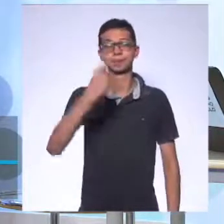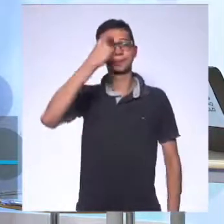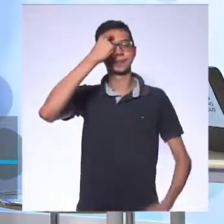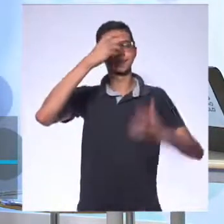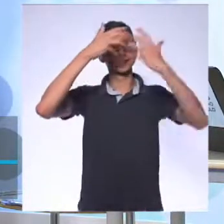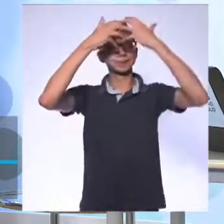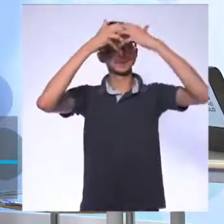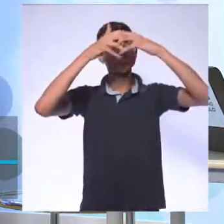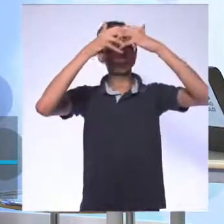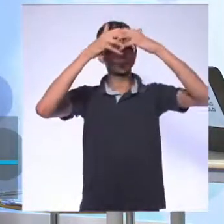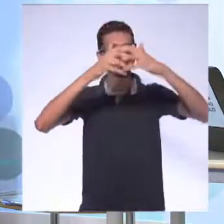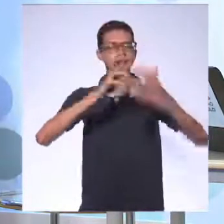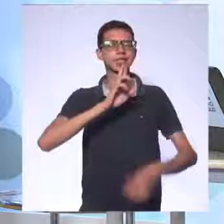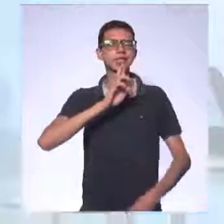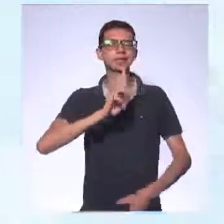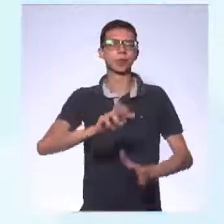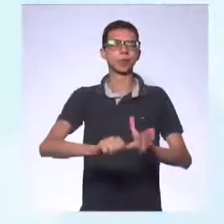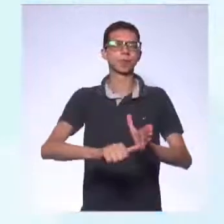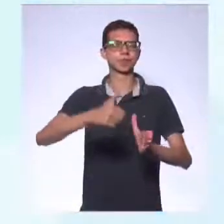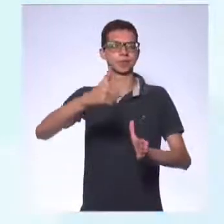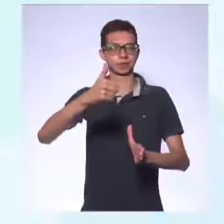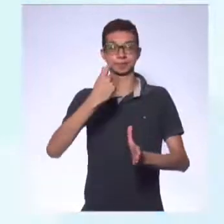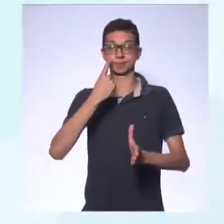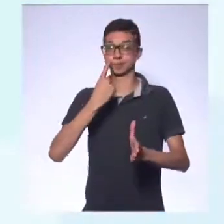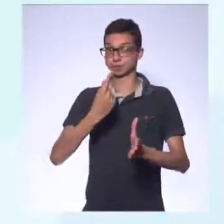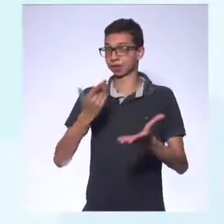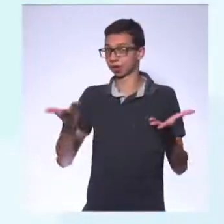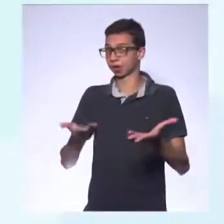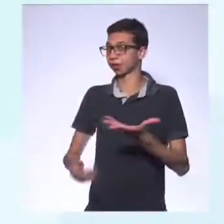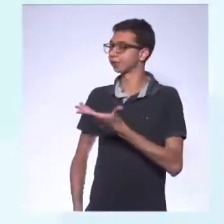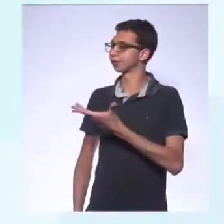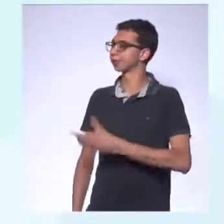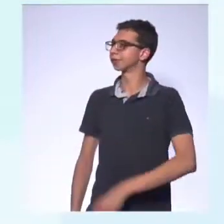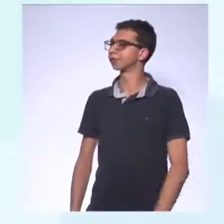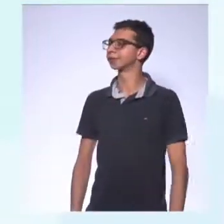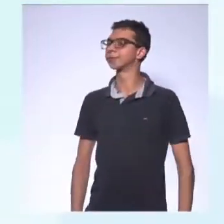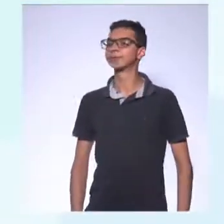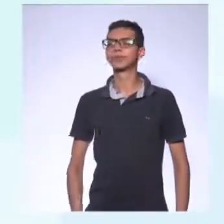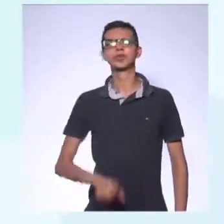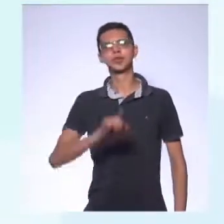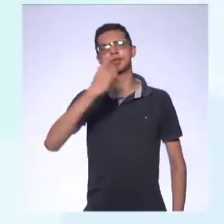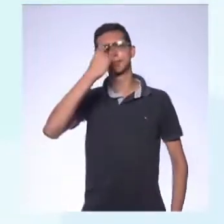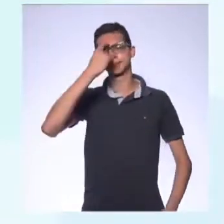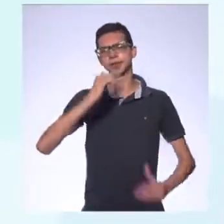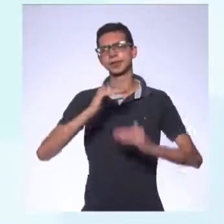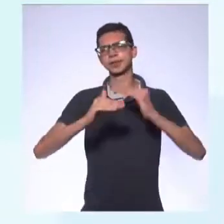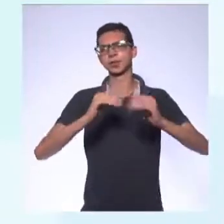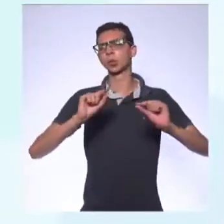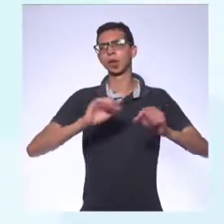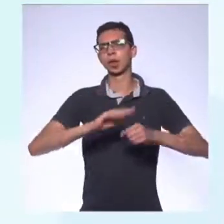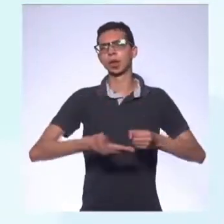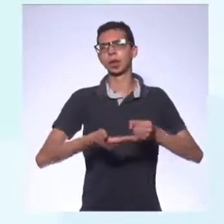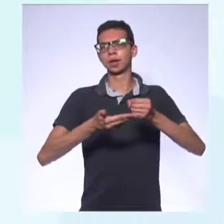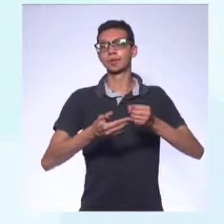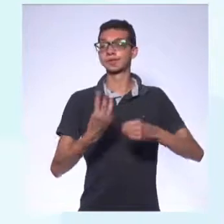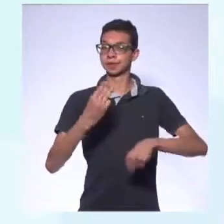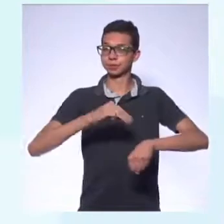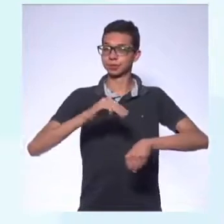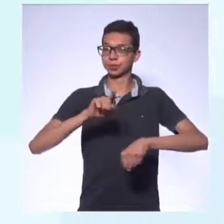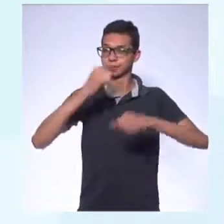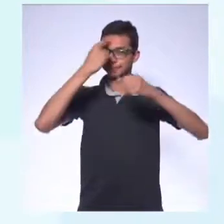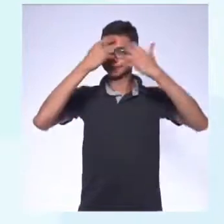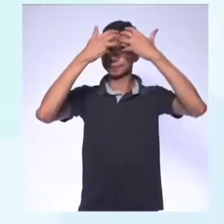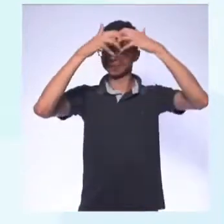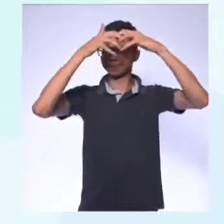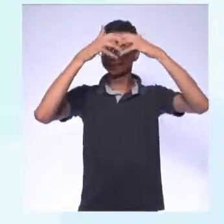responda aí a primeira interação do chat aí, ó, para você aí. O que é de desenvolvimento sustentável? 3 minutinhos aí para você pensar sobre